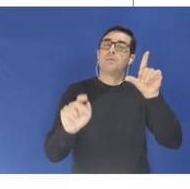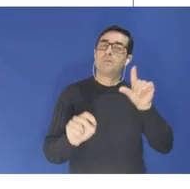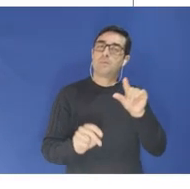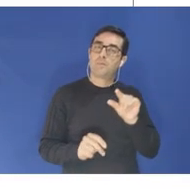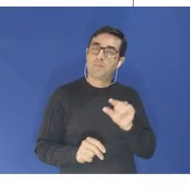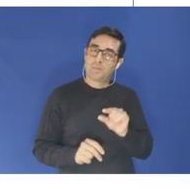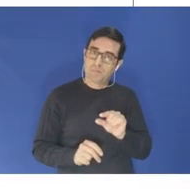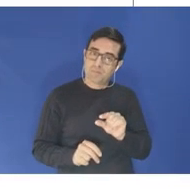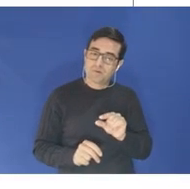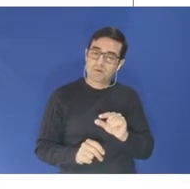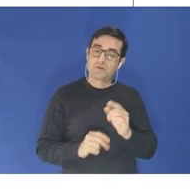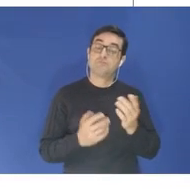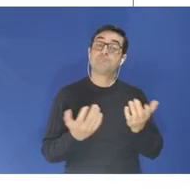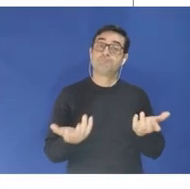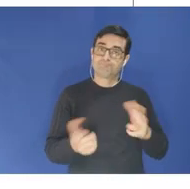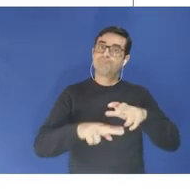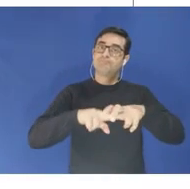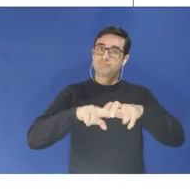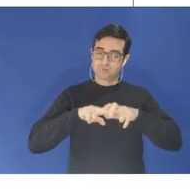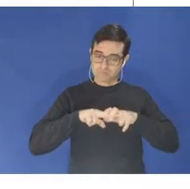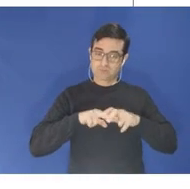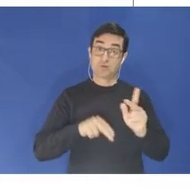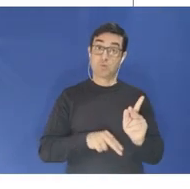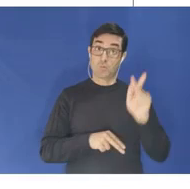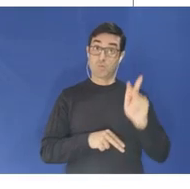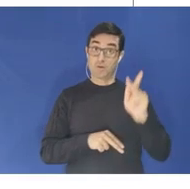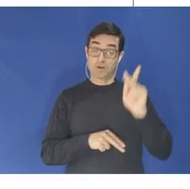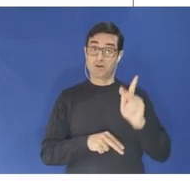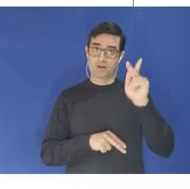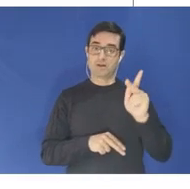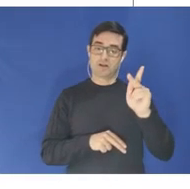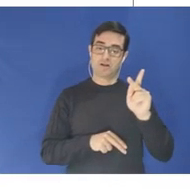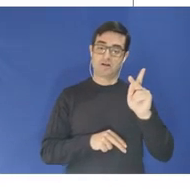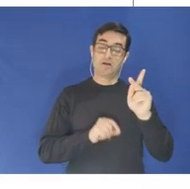diminua. Por isso que o potássio tem um